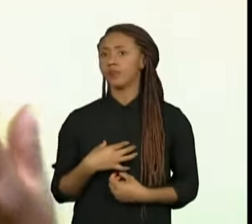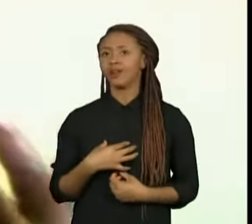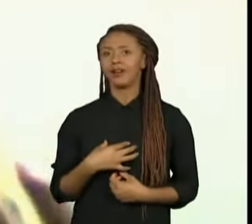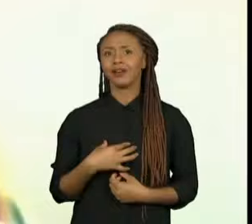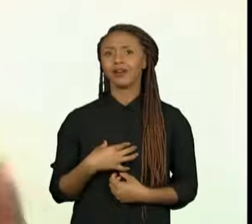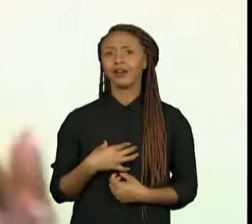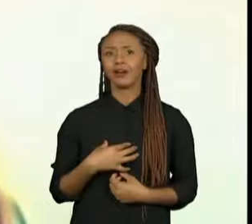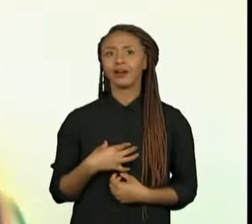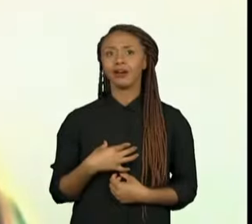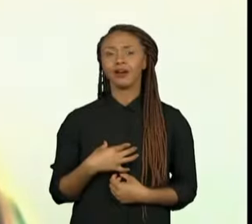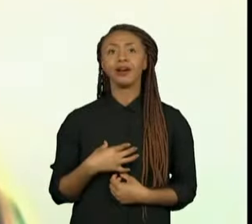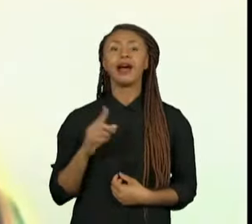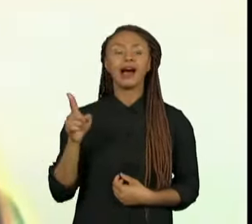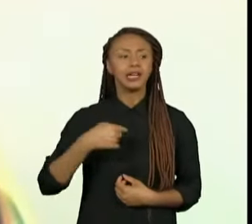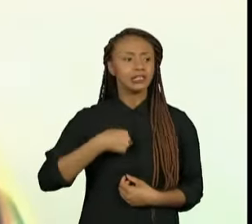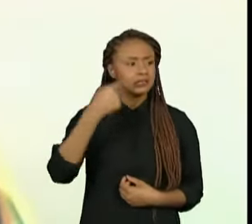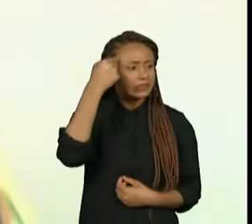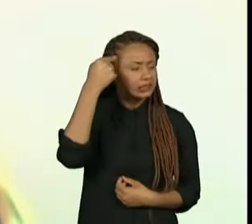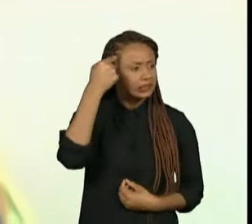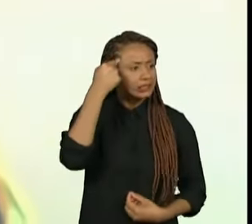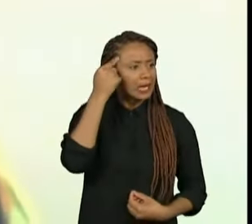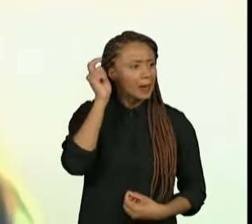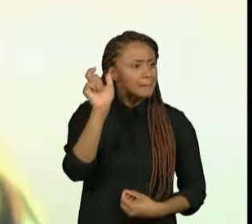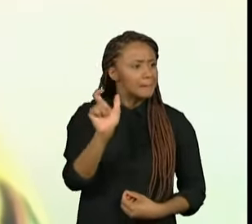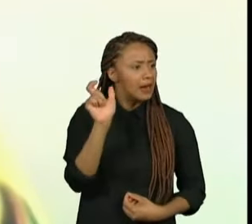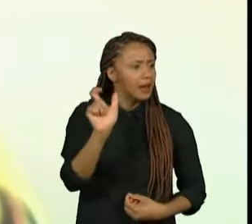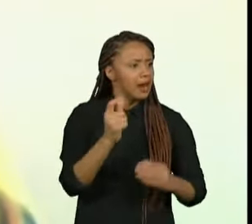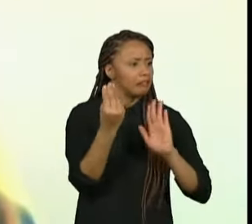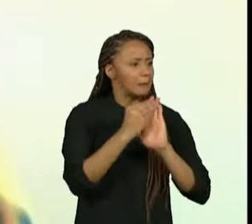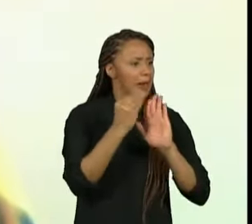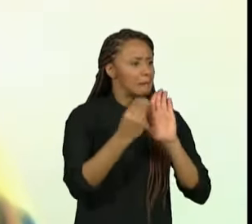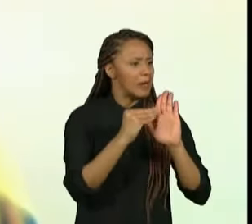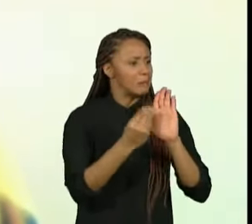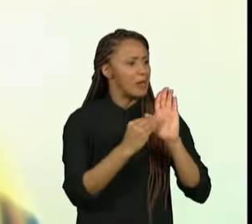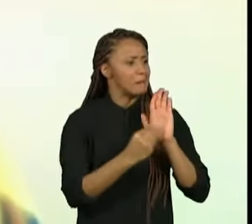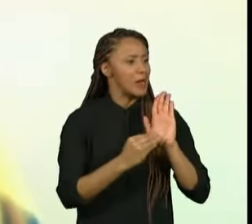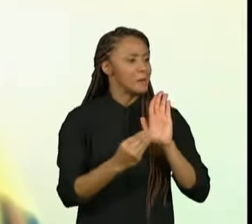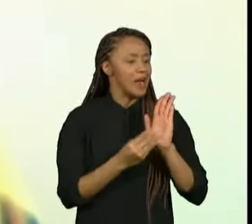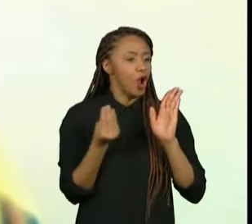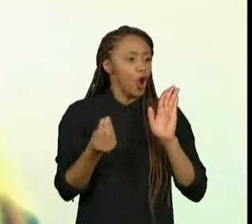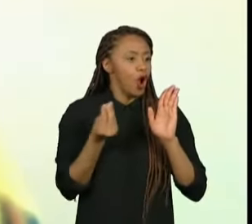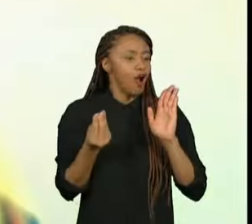nós levaríamos hora para tentar traduzir isso em discurso. Então,